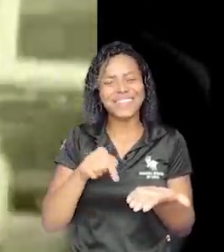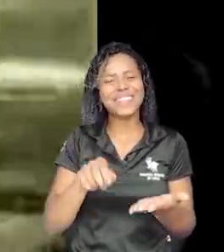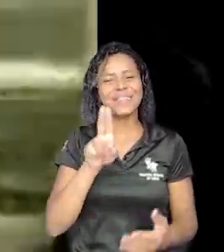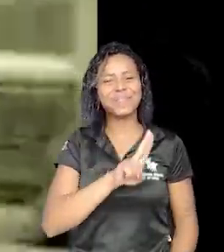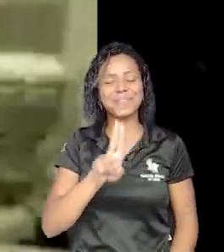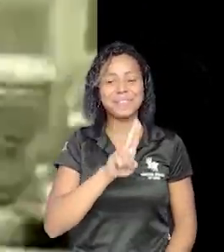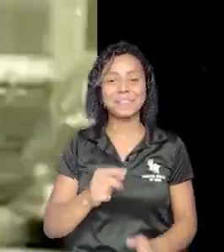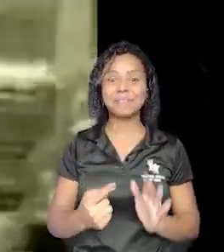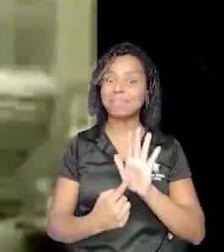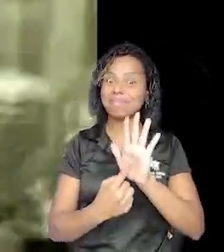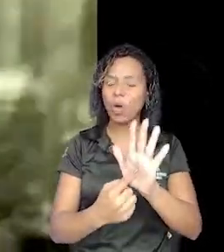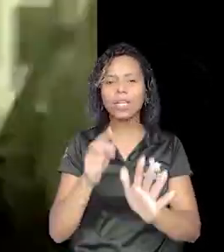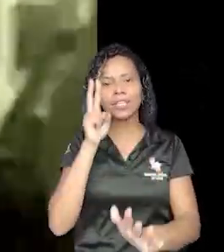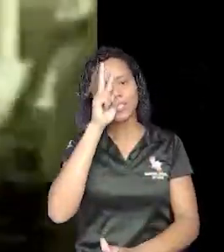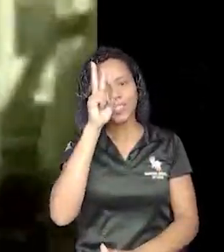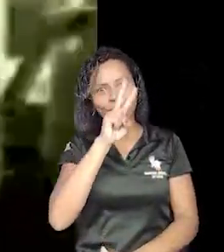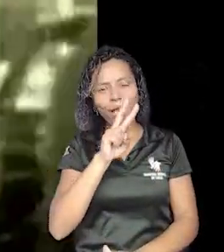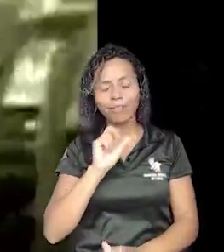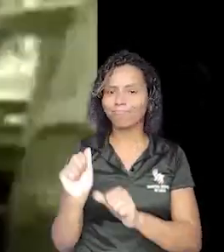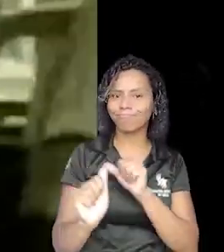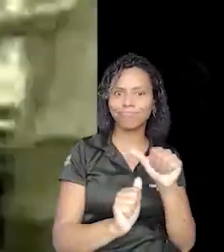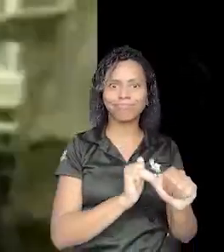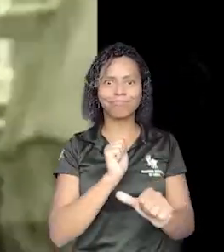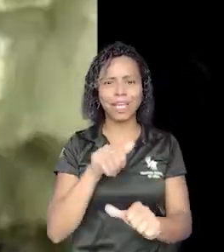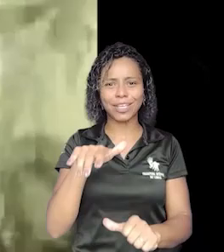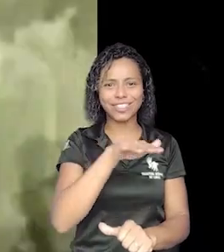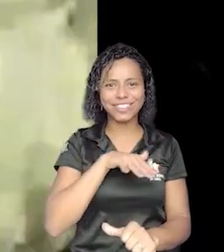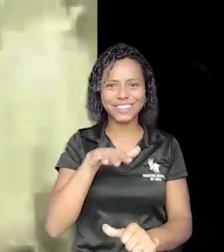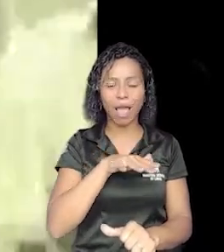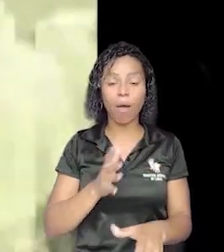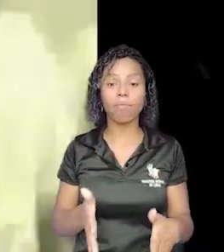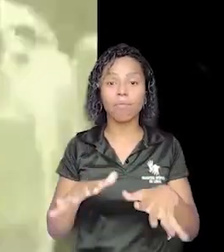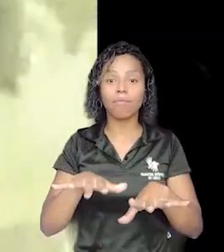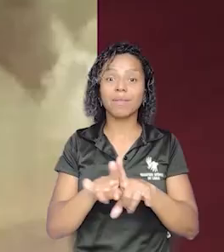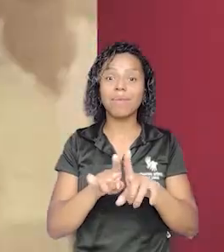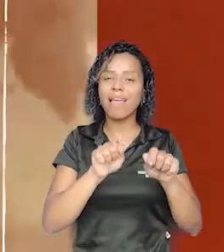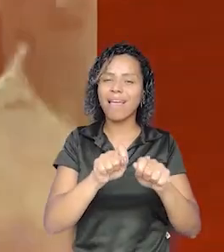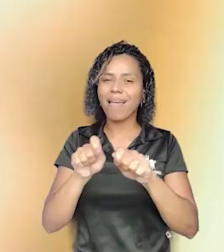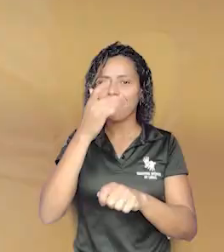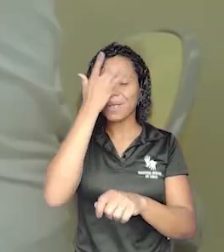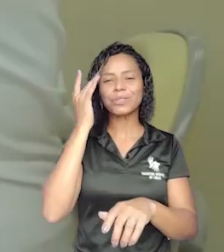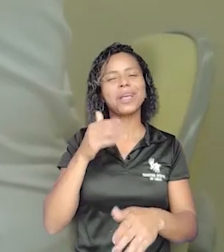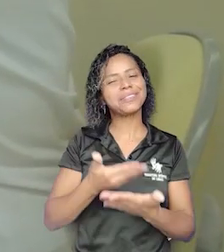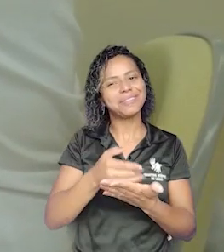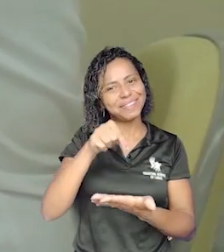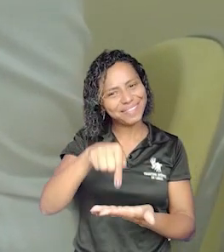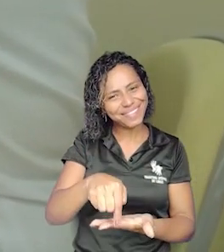transformação social, inclusão e de oportunidade para os estudantes que se graduaram pela instituição.